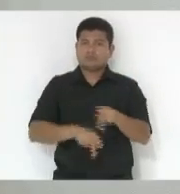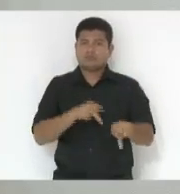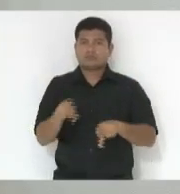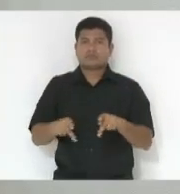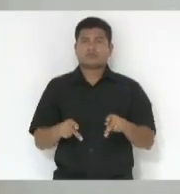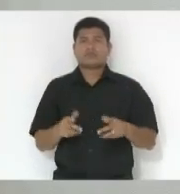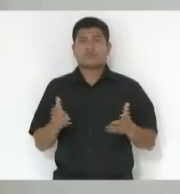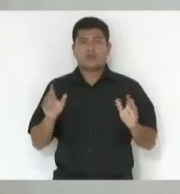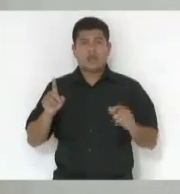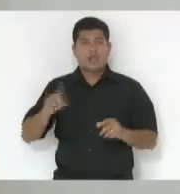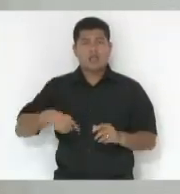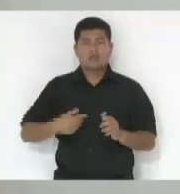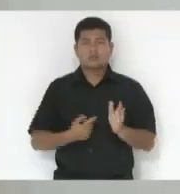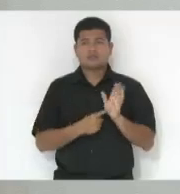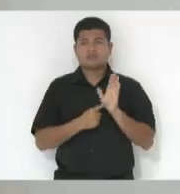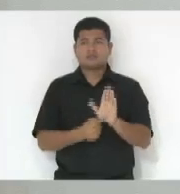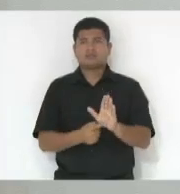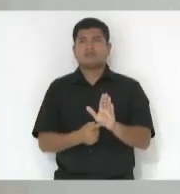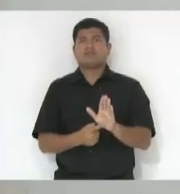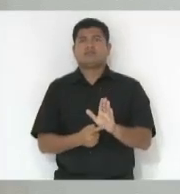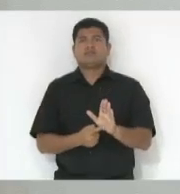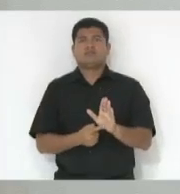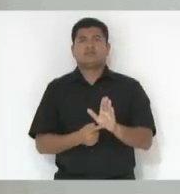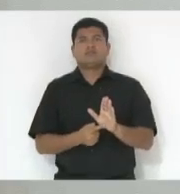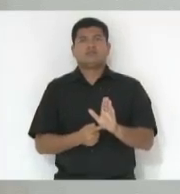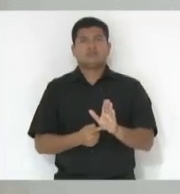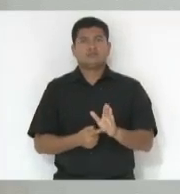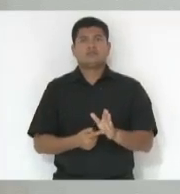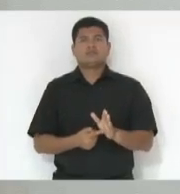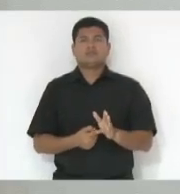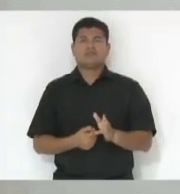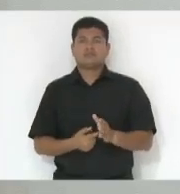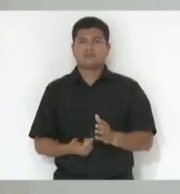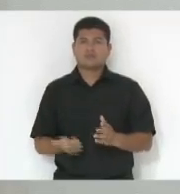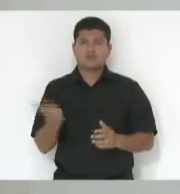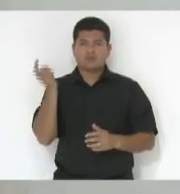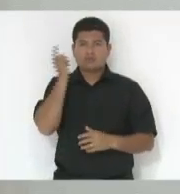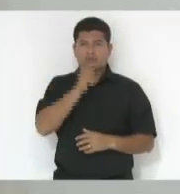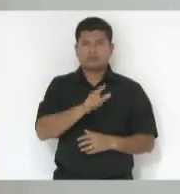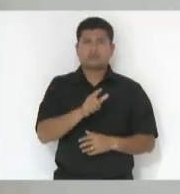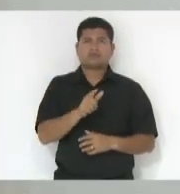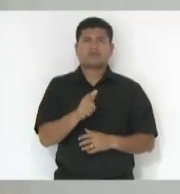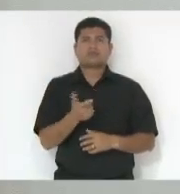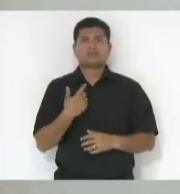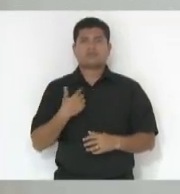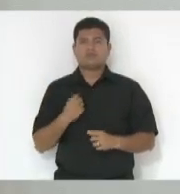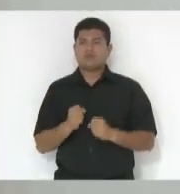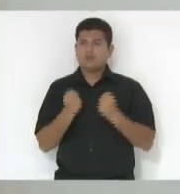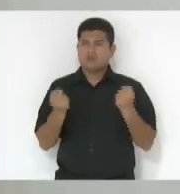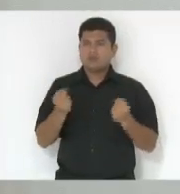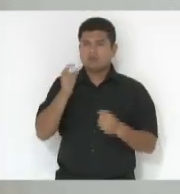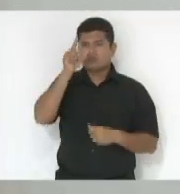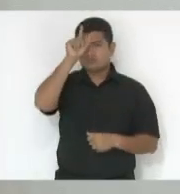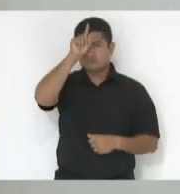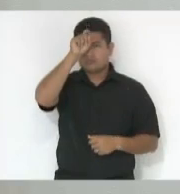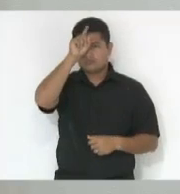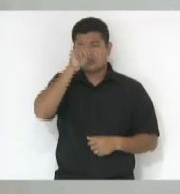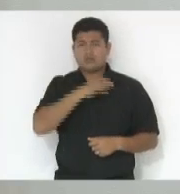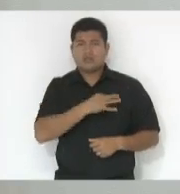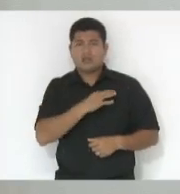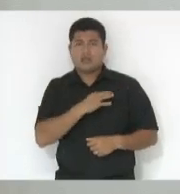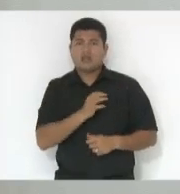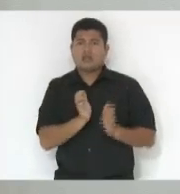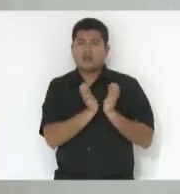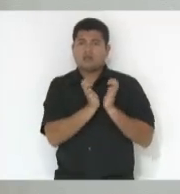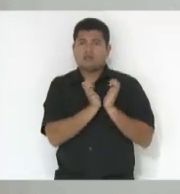estou apresentando uma indicação, né, para que se somem esforços em favor dos hospitais, das redes e das APAES, para que as